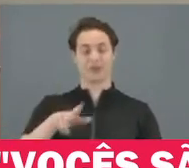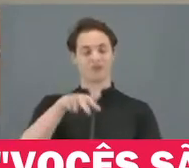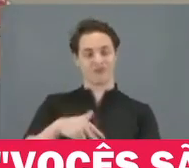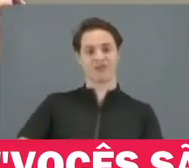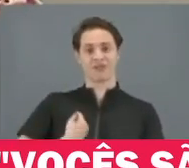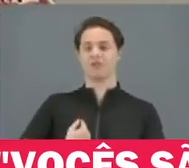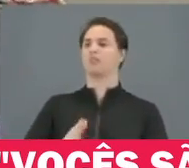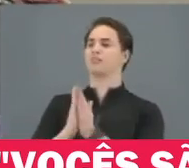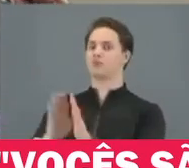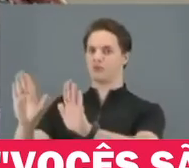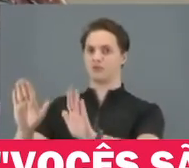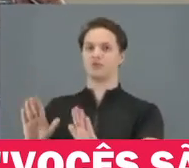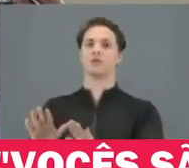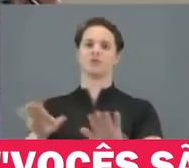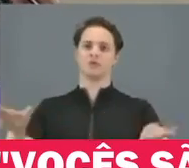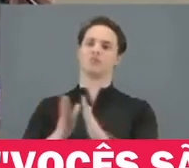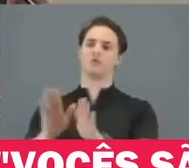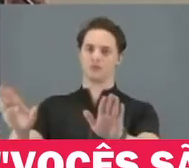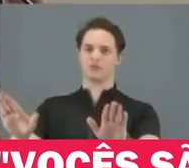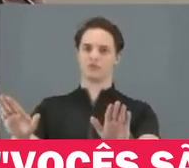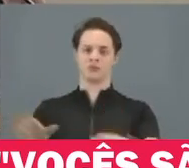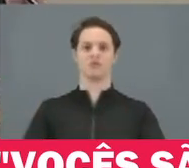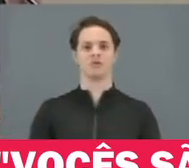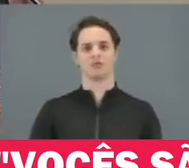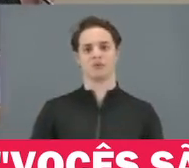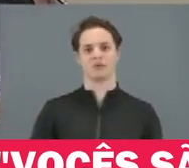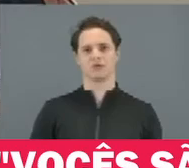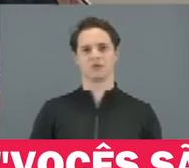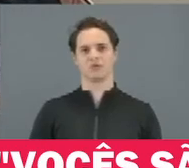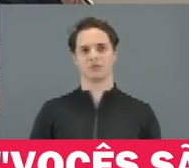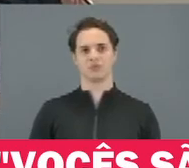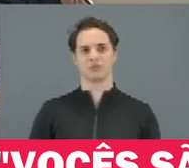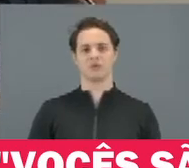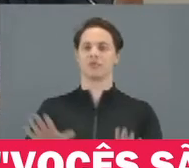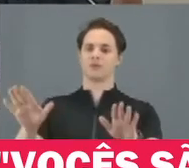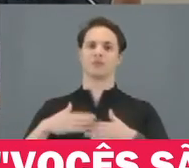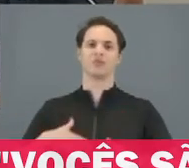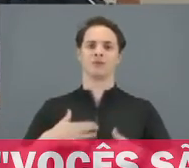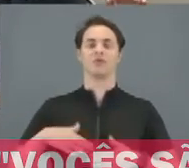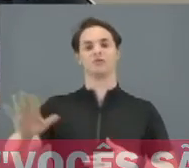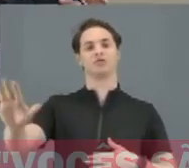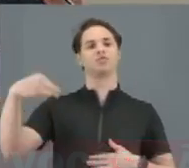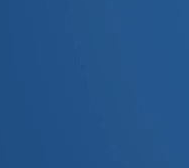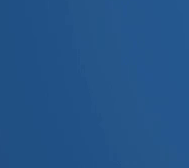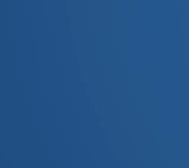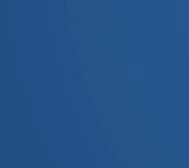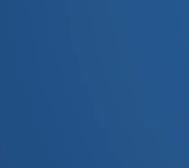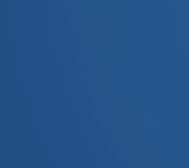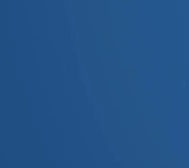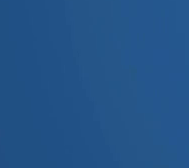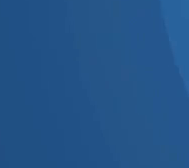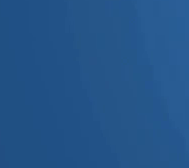Estou. Gente, por favor. Obrigado. Gente, por favor.